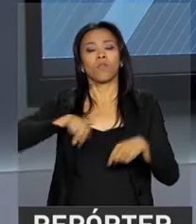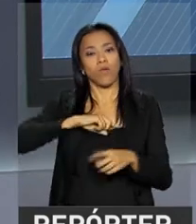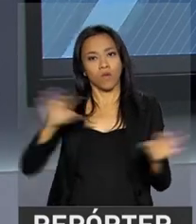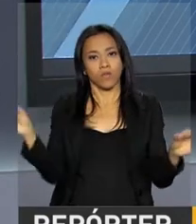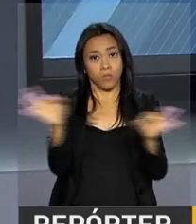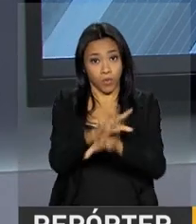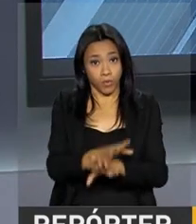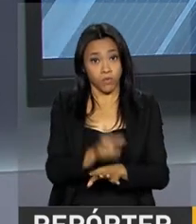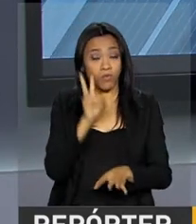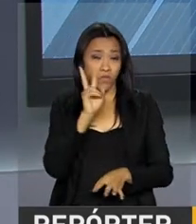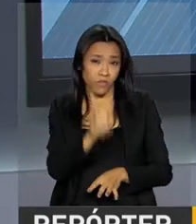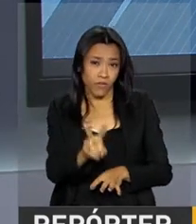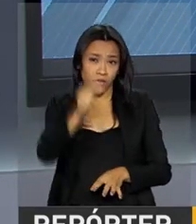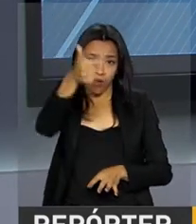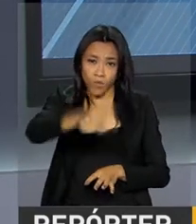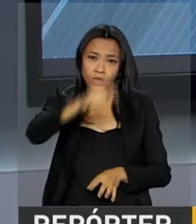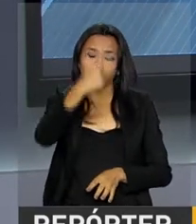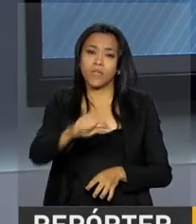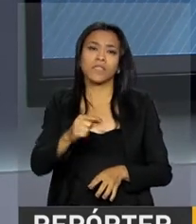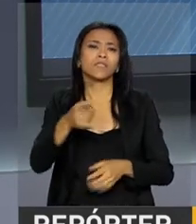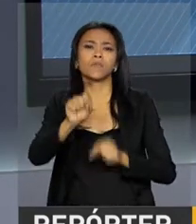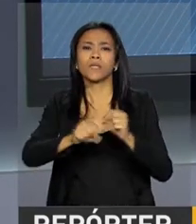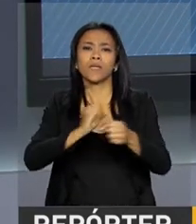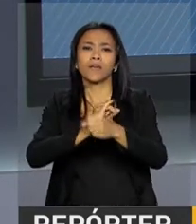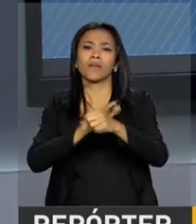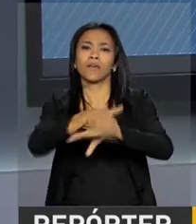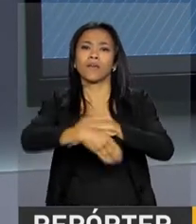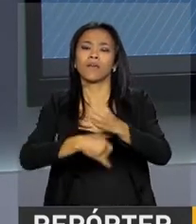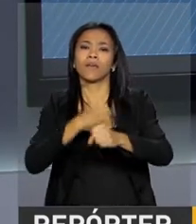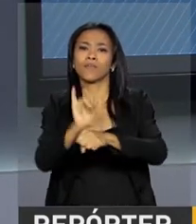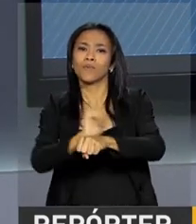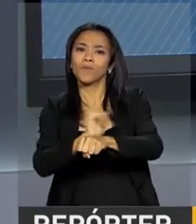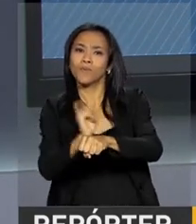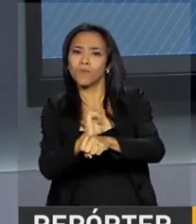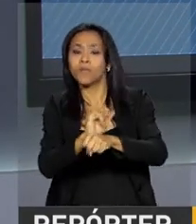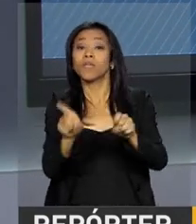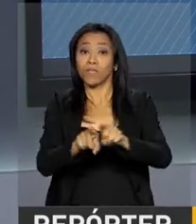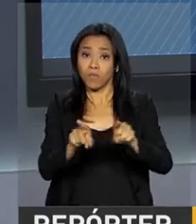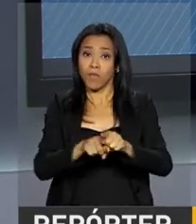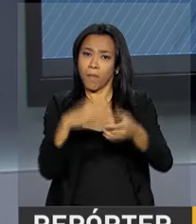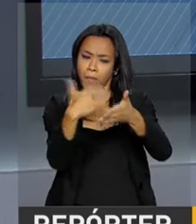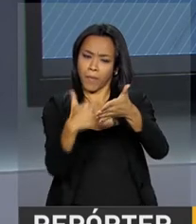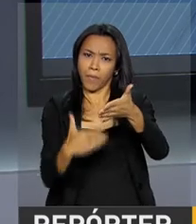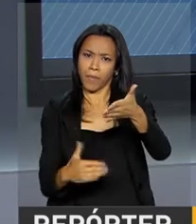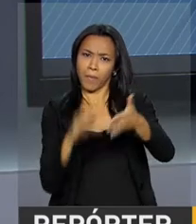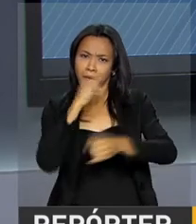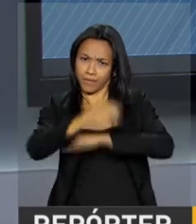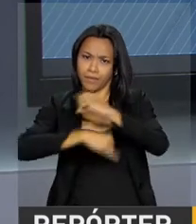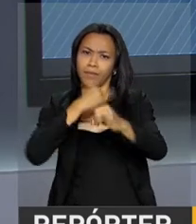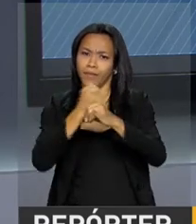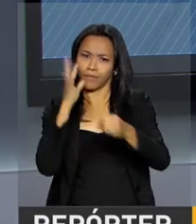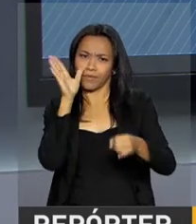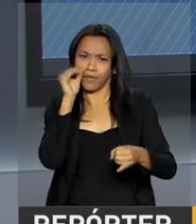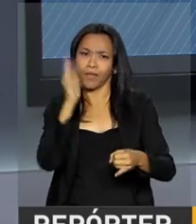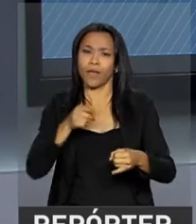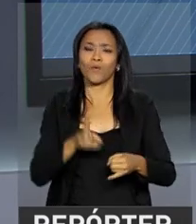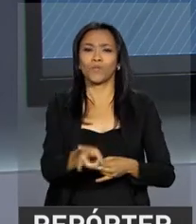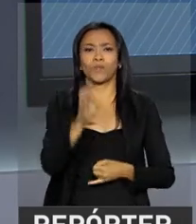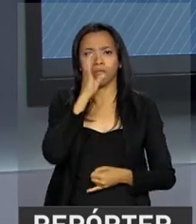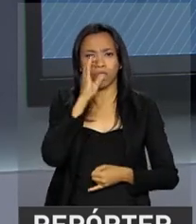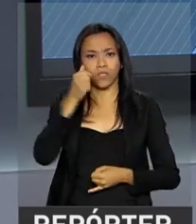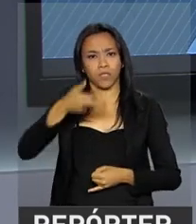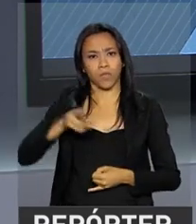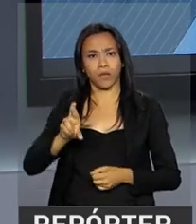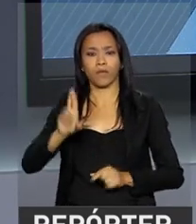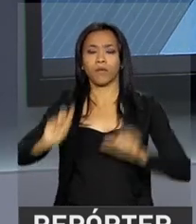aqui reveja nossas reportagens no youtube e acompanhe nossa programação também na internet continue com a gente